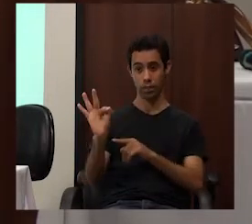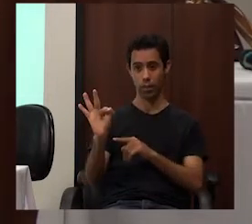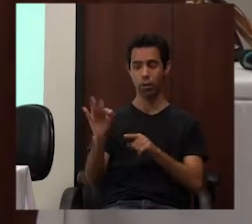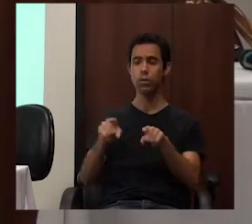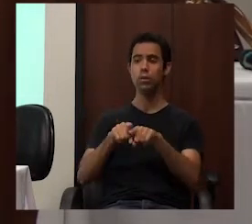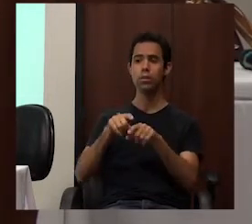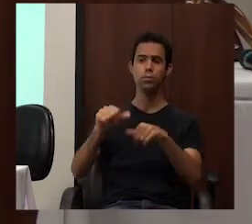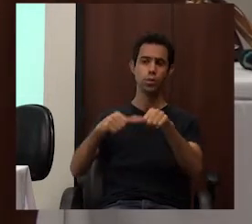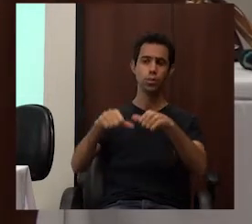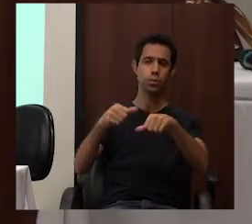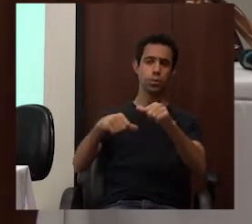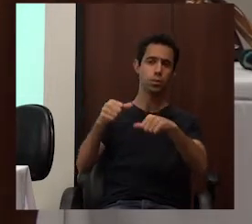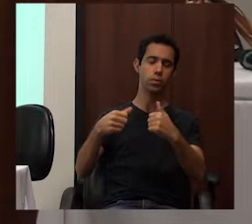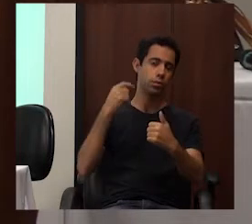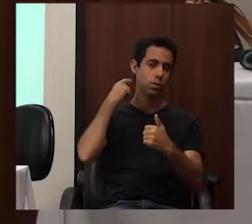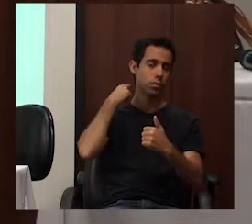necessárias, tivesse